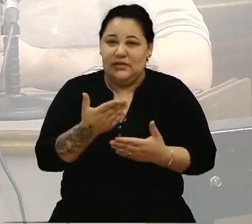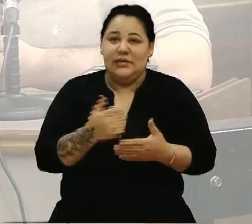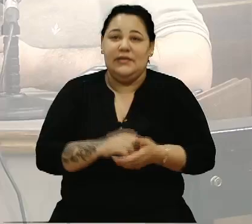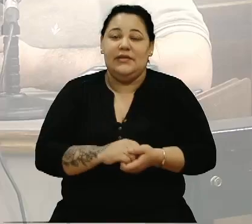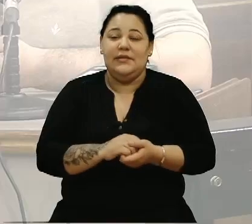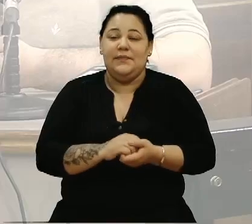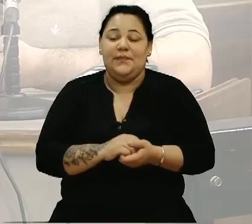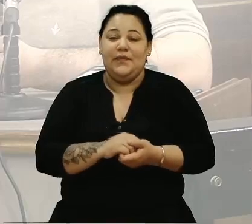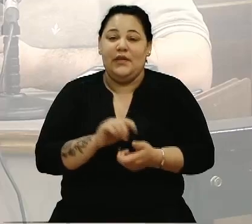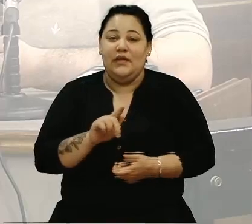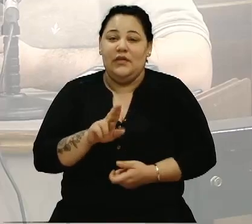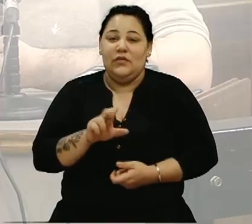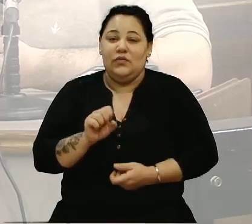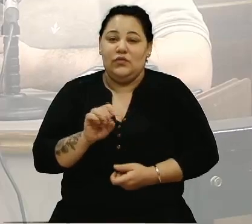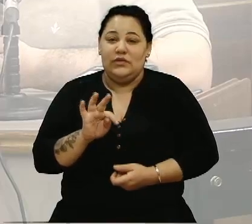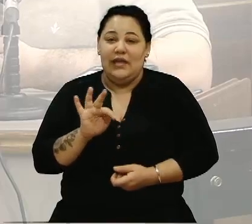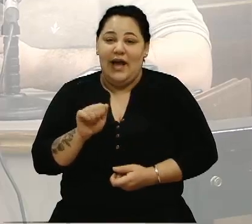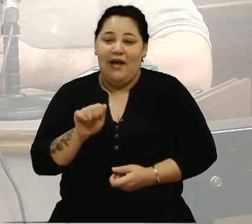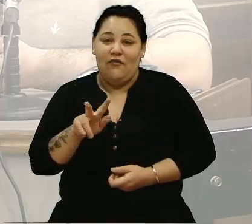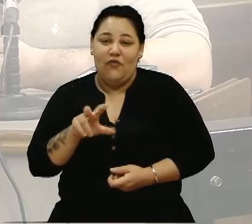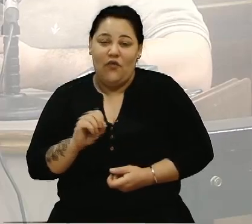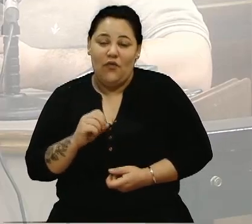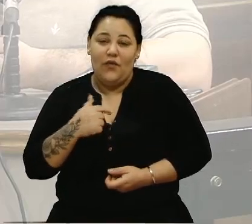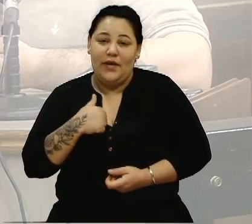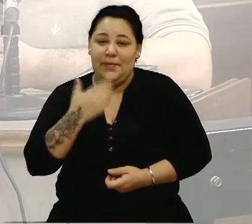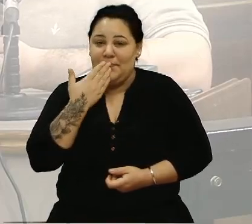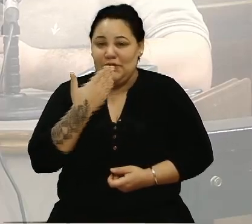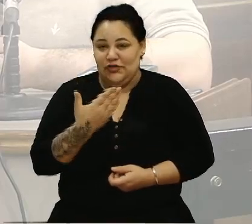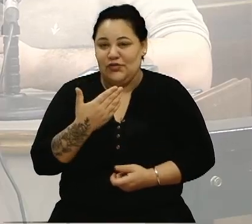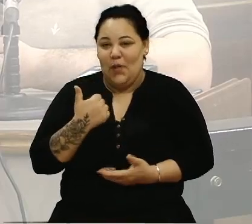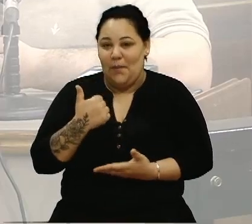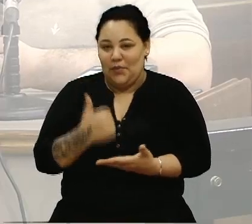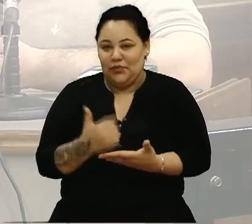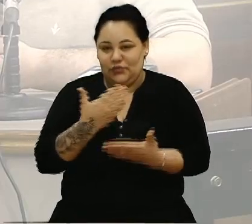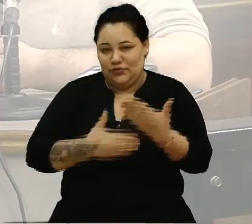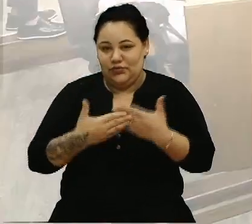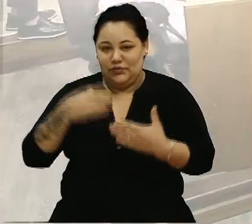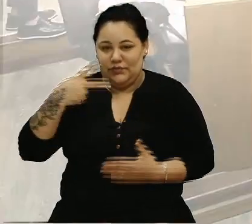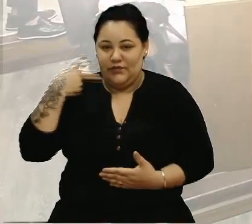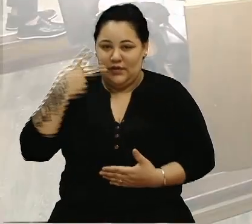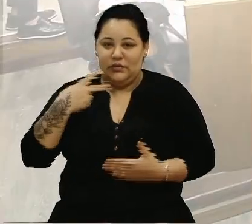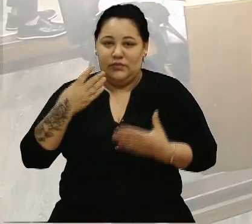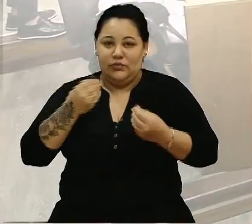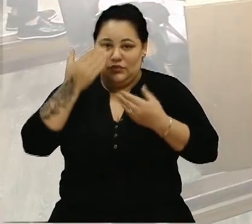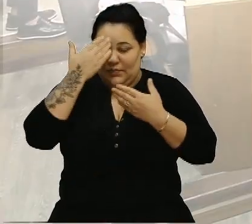do Gustavo e contar com a acolhida dos nobres pares. Muito obrigado.